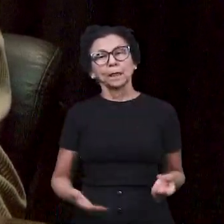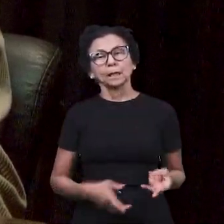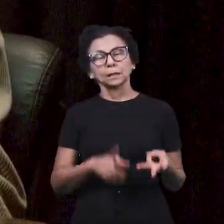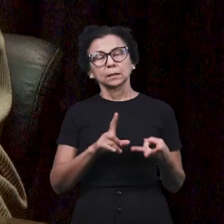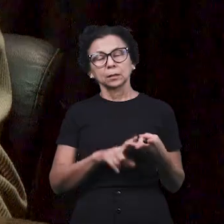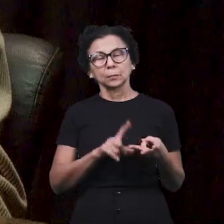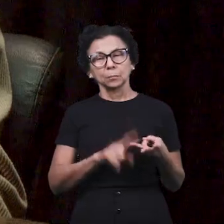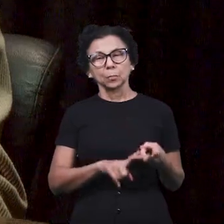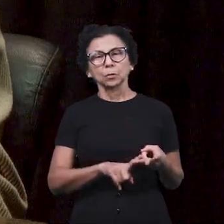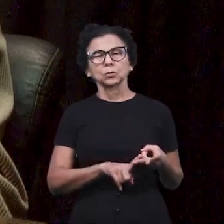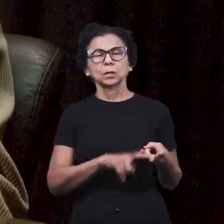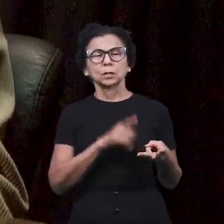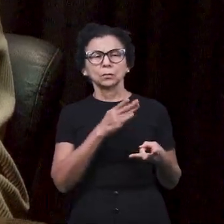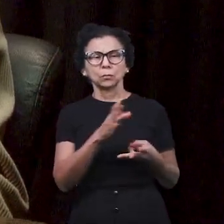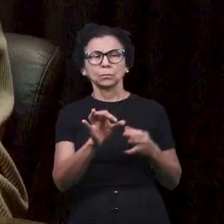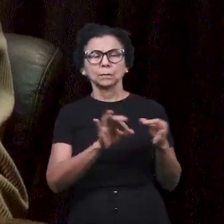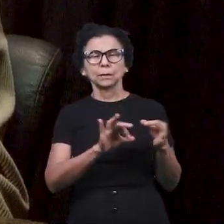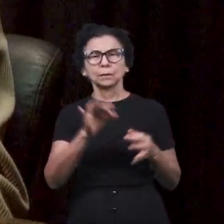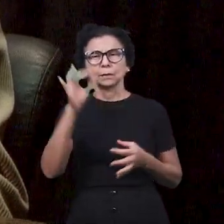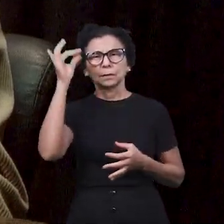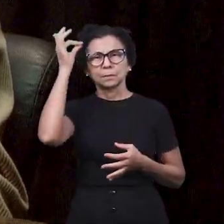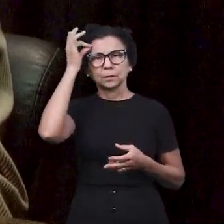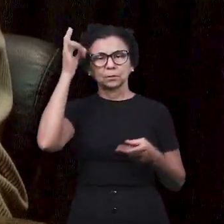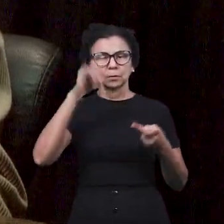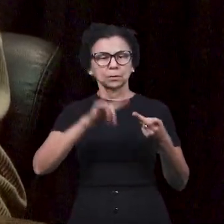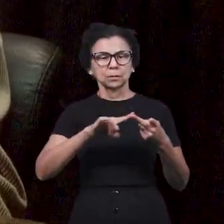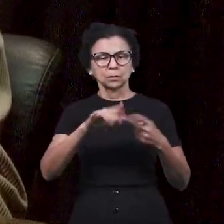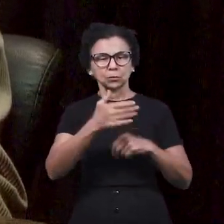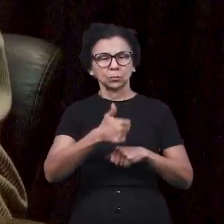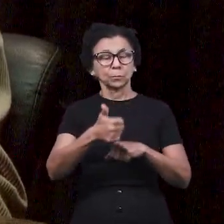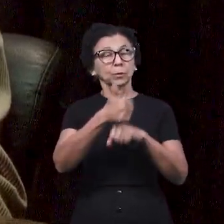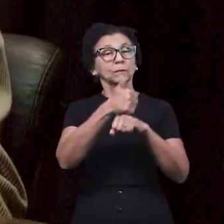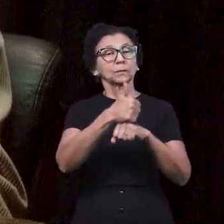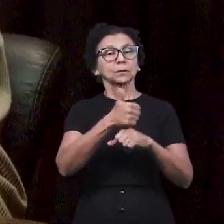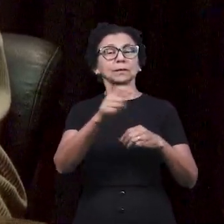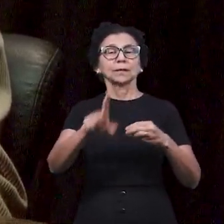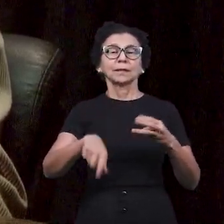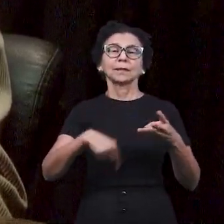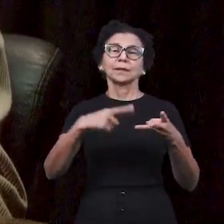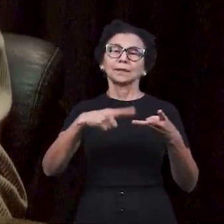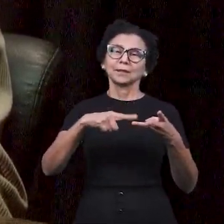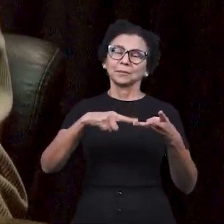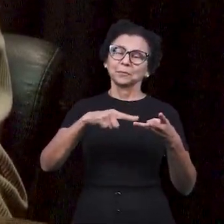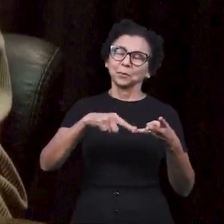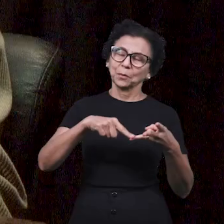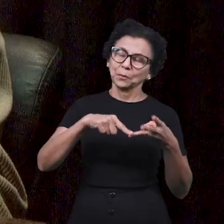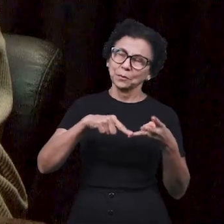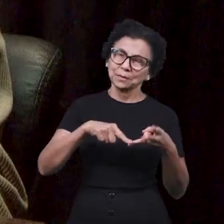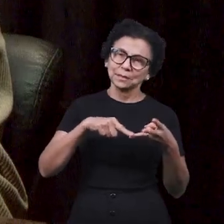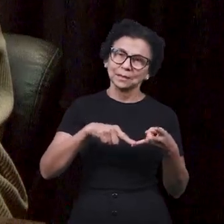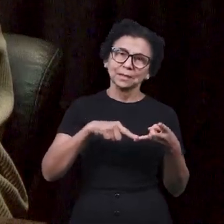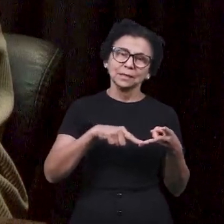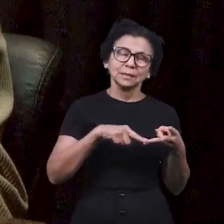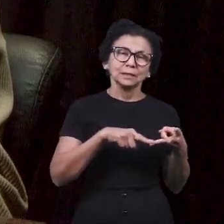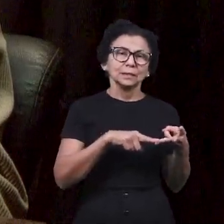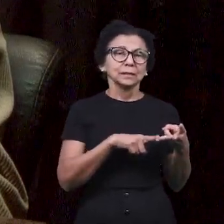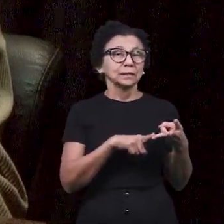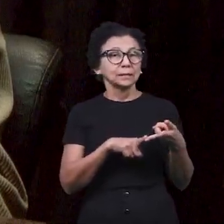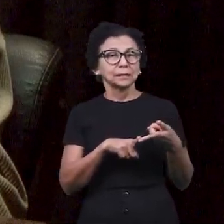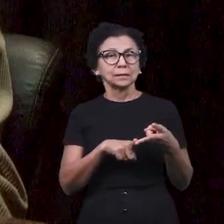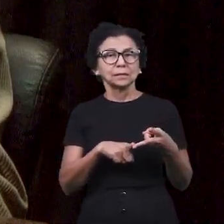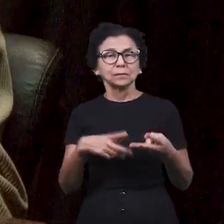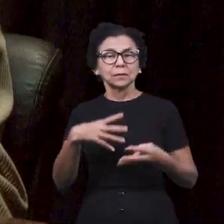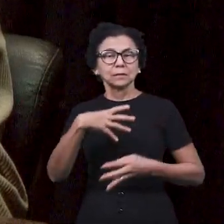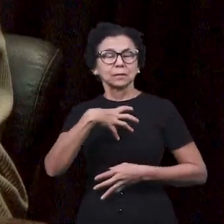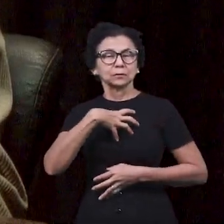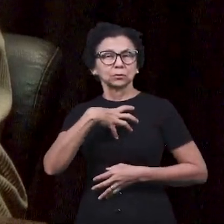quando ele tivesse preparado espiritualmente e profissionalmente, aí sim ele iria se ali entrar na